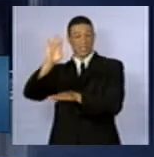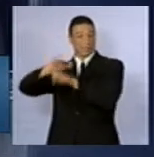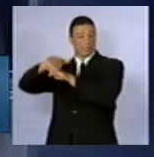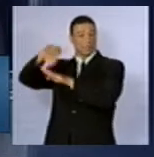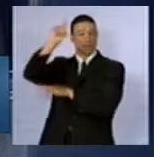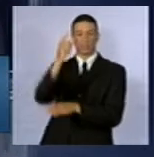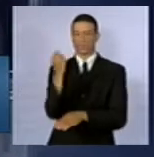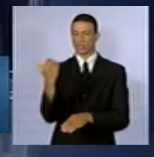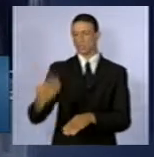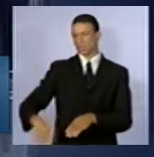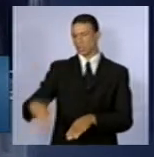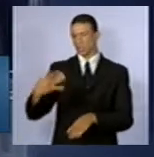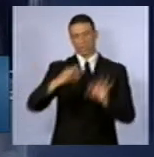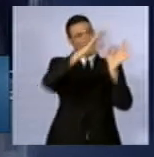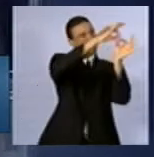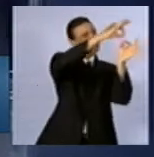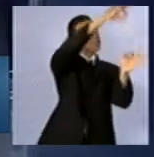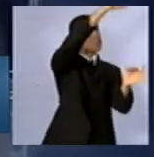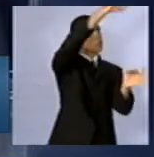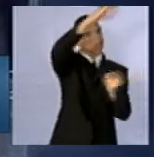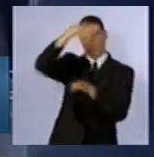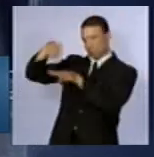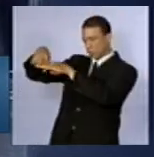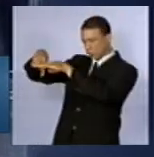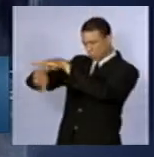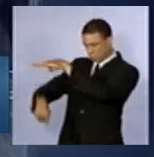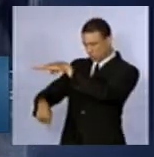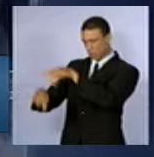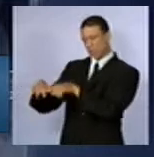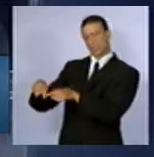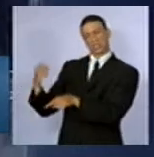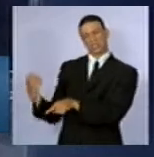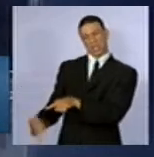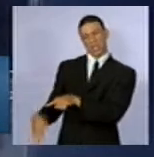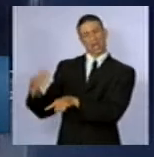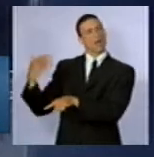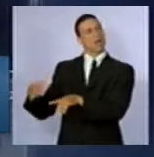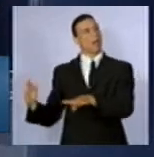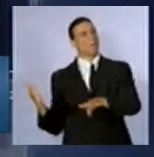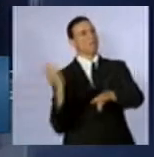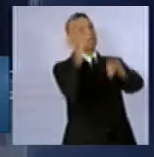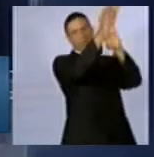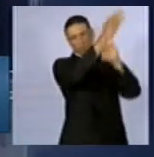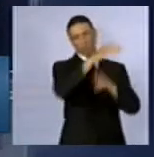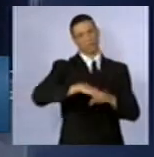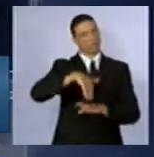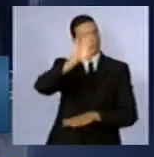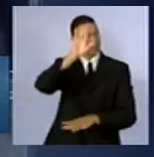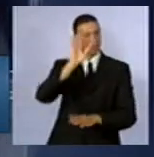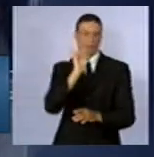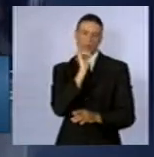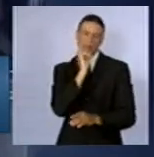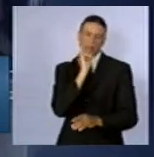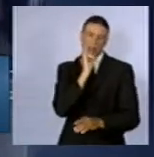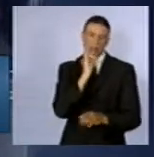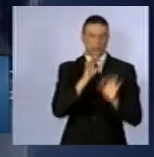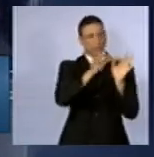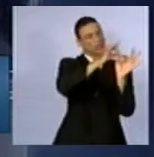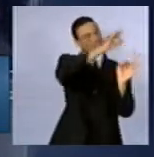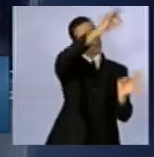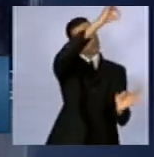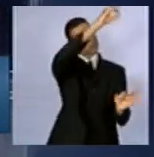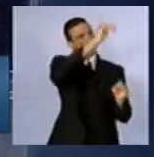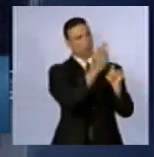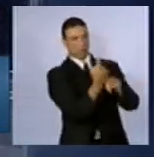dependendo do nível de tensão para níveis de tensões mais baixos da ordem de três qu para níveis de tensão mais